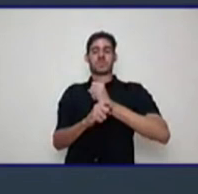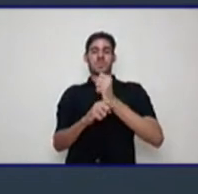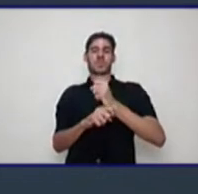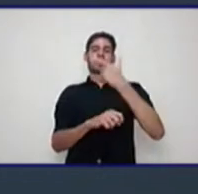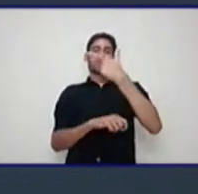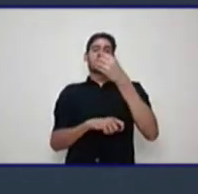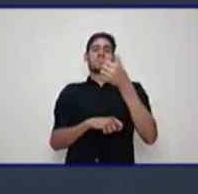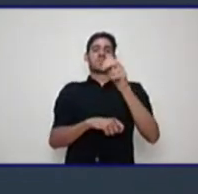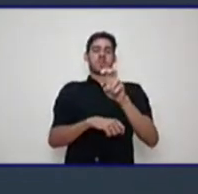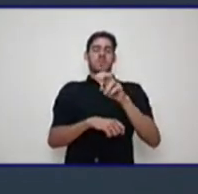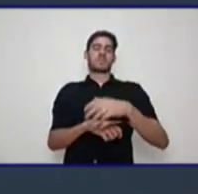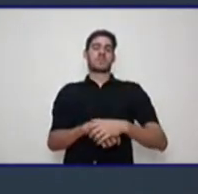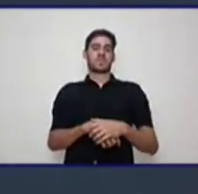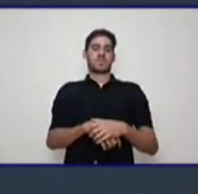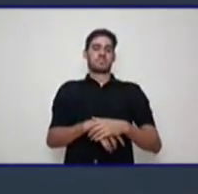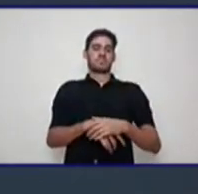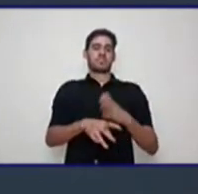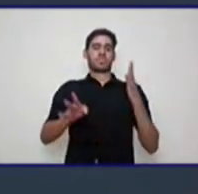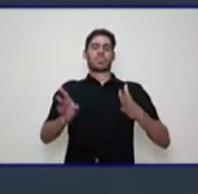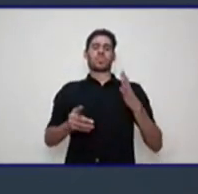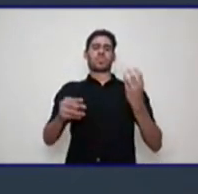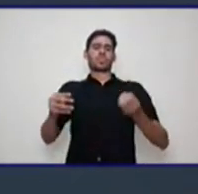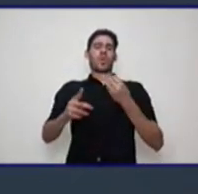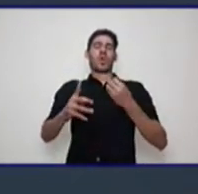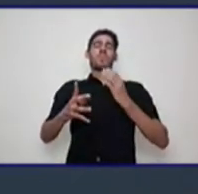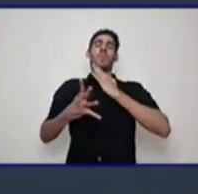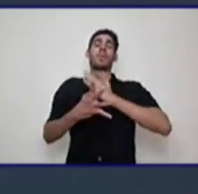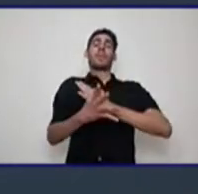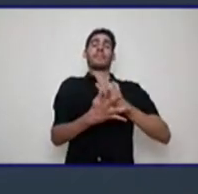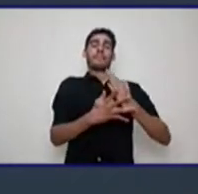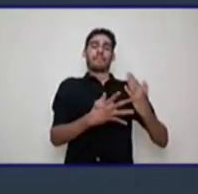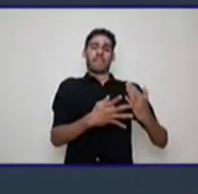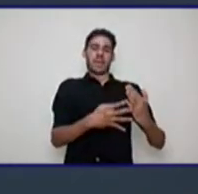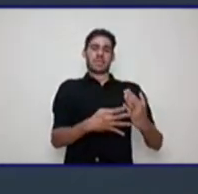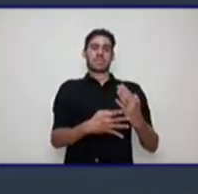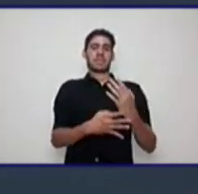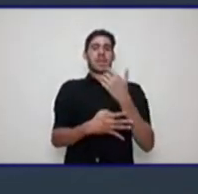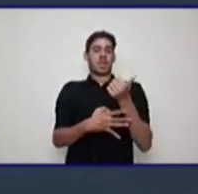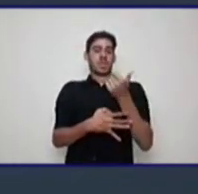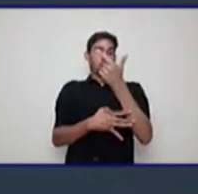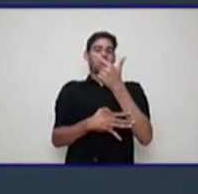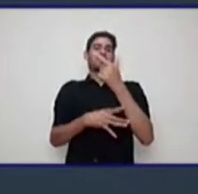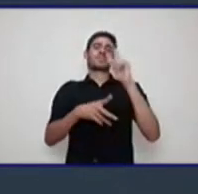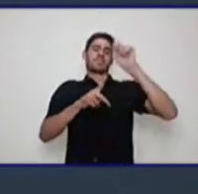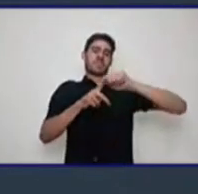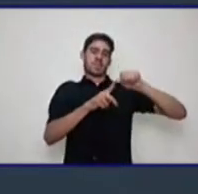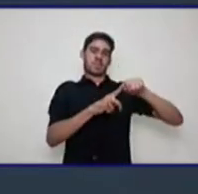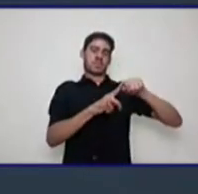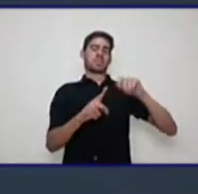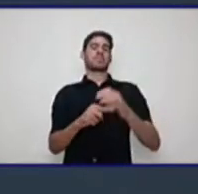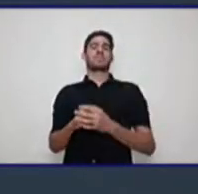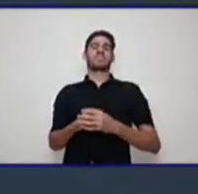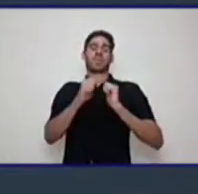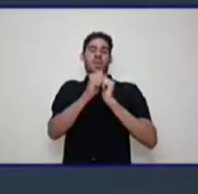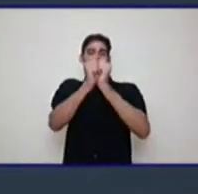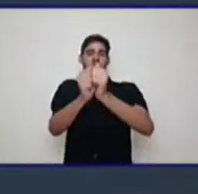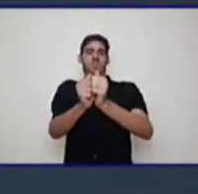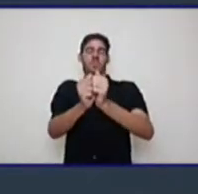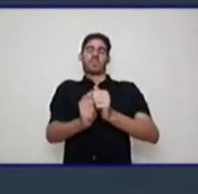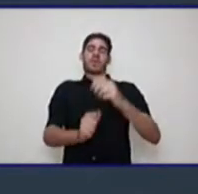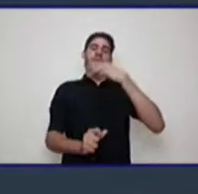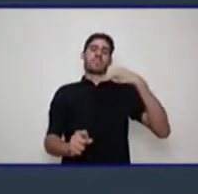2015, a ser cumprida de forma parcelada em 12 vezes. Foi acompanhado pelo